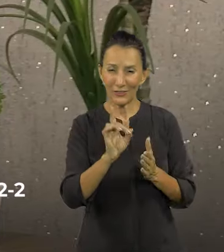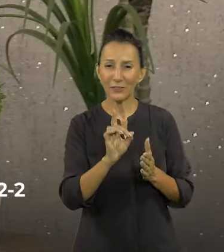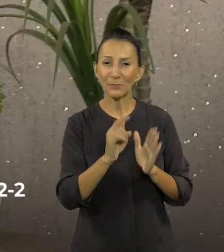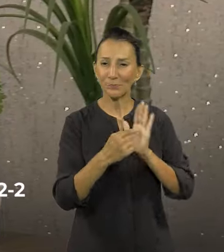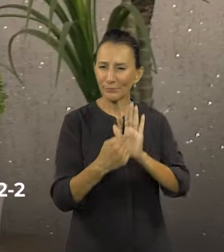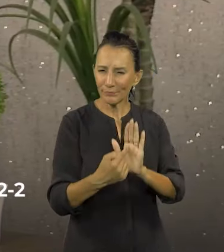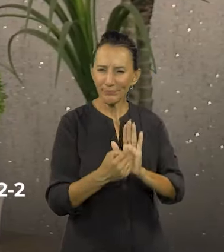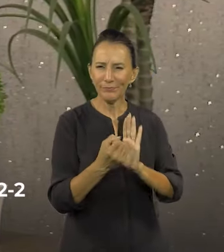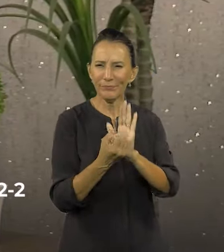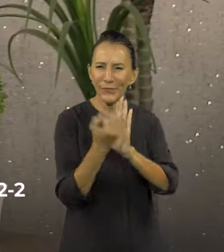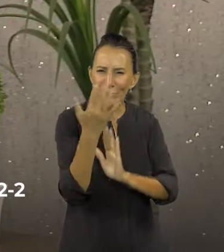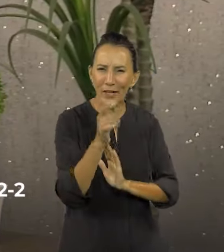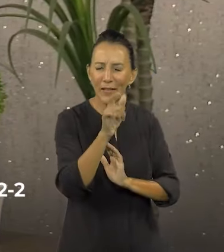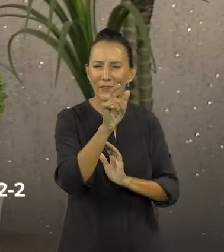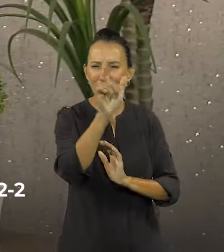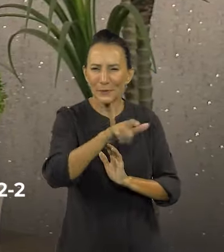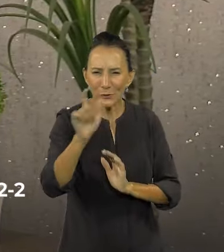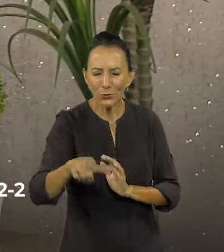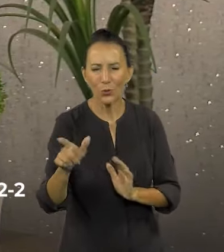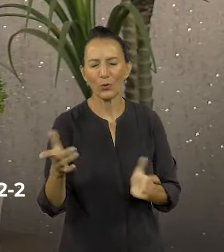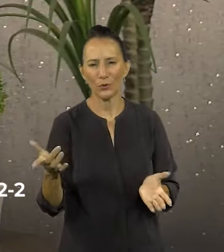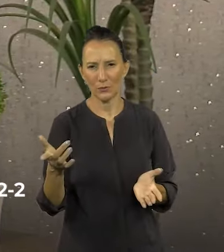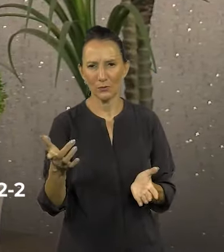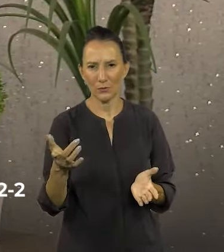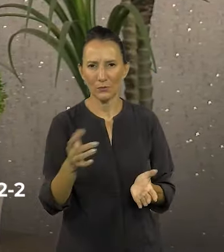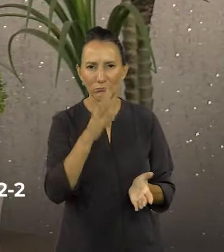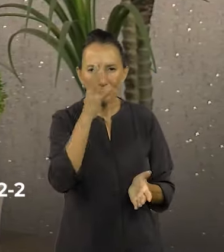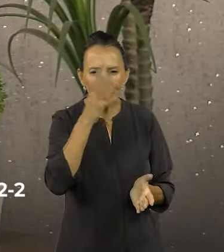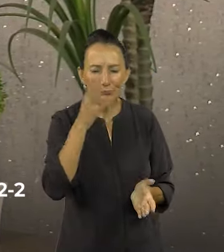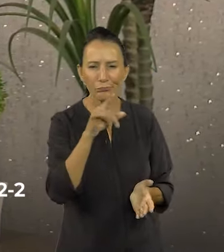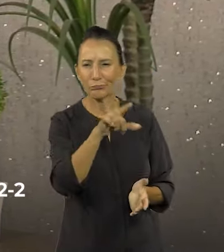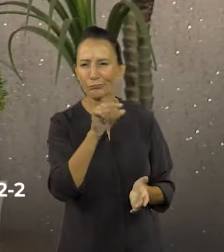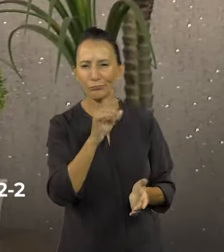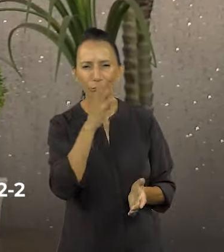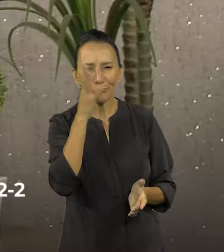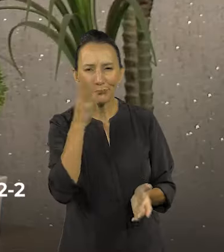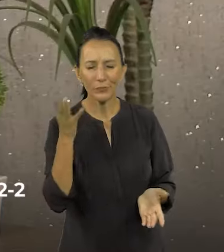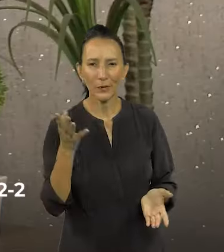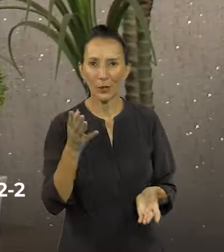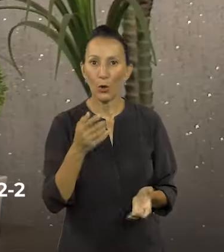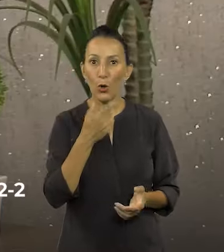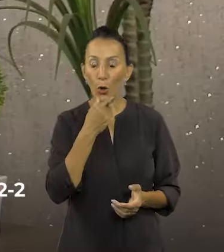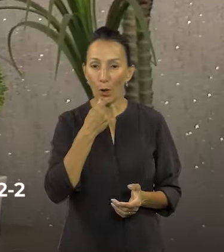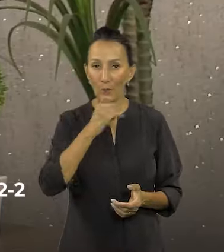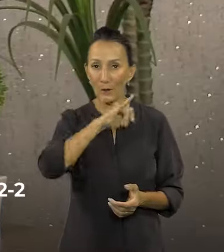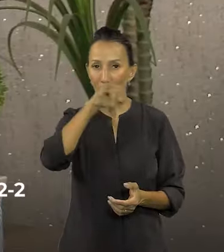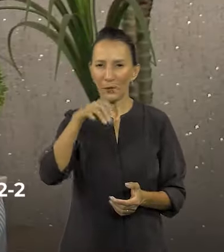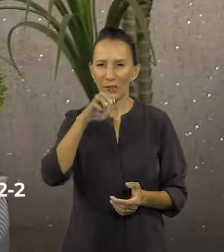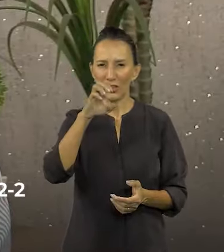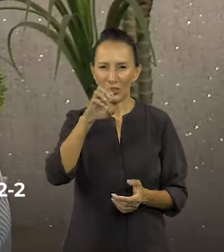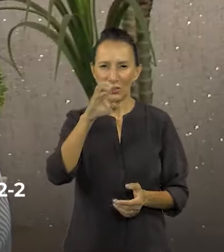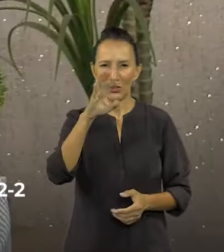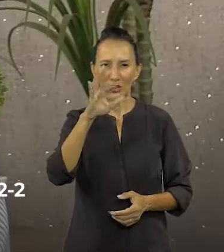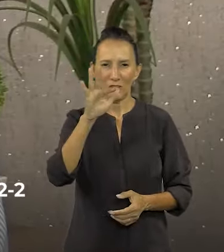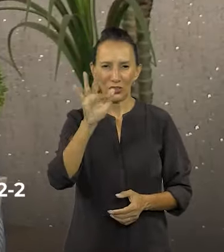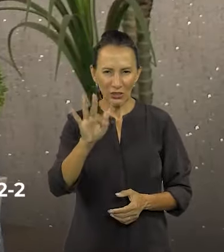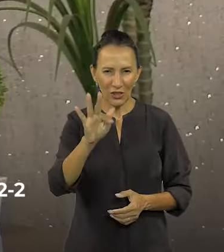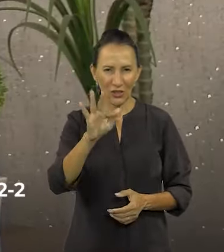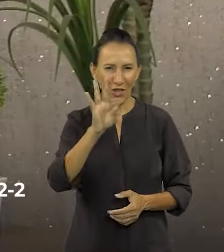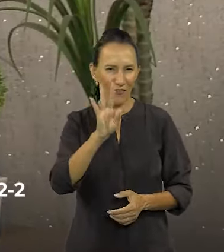tem a história de um homem de Deus chamado Jefté que ele fez um voto que se ele obtivesse uma